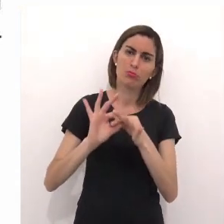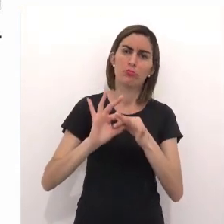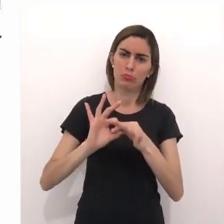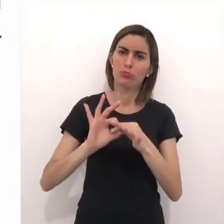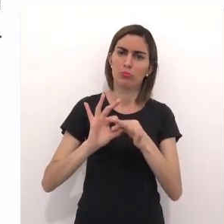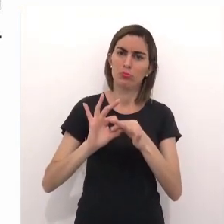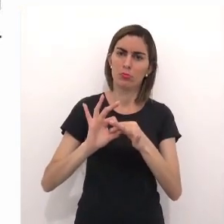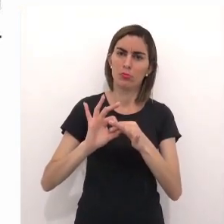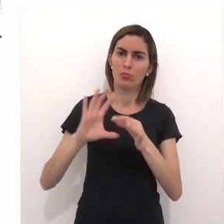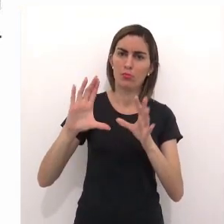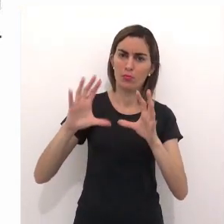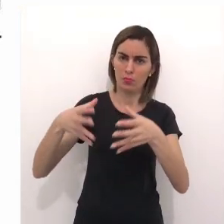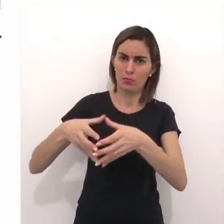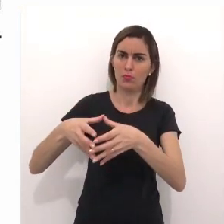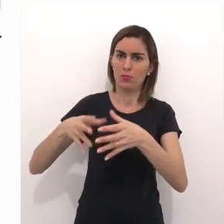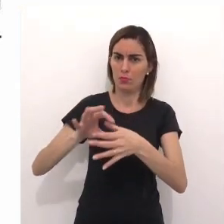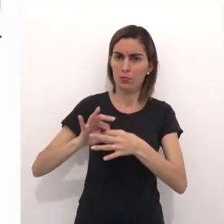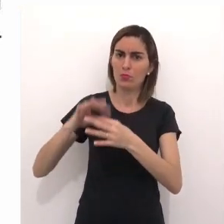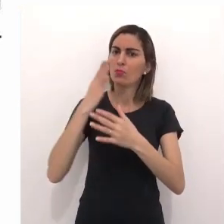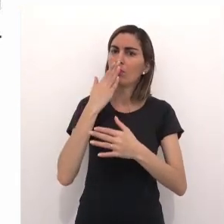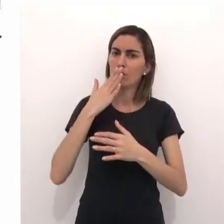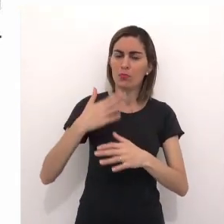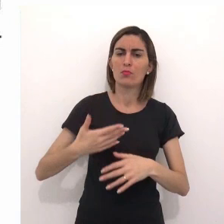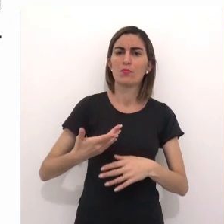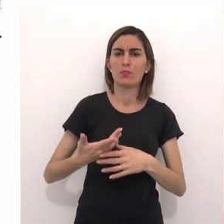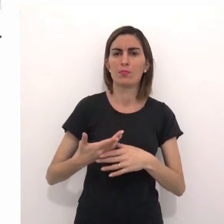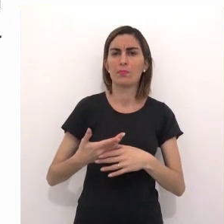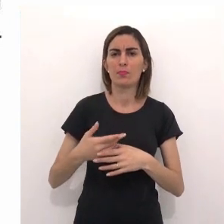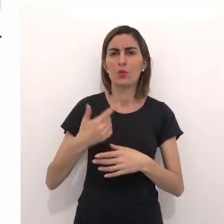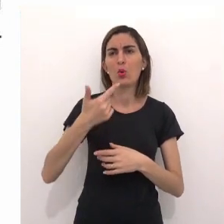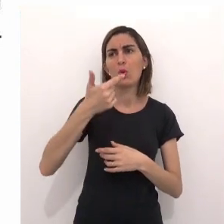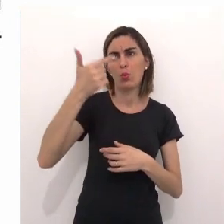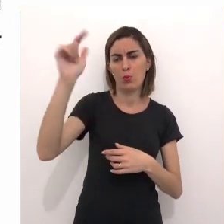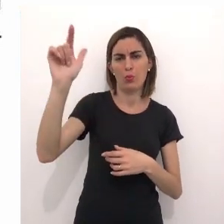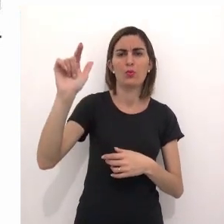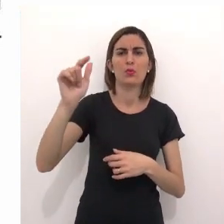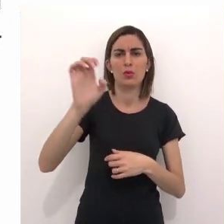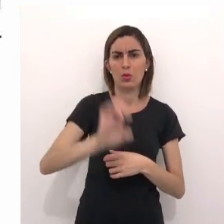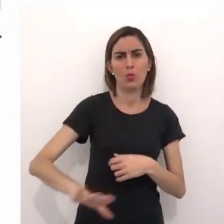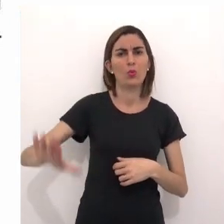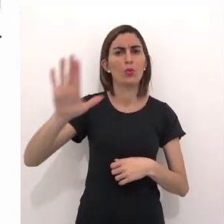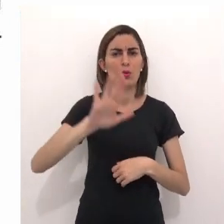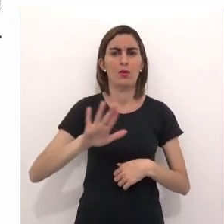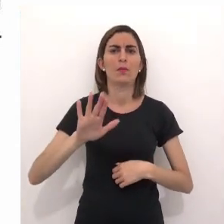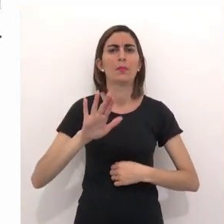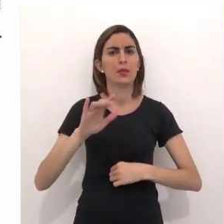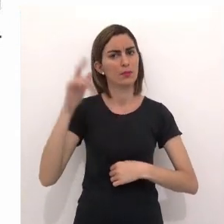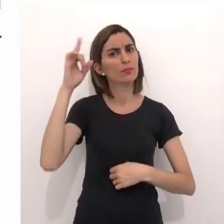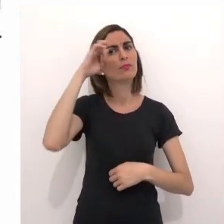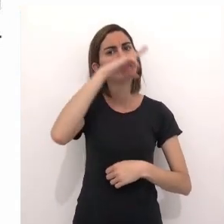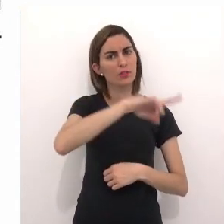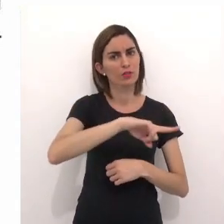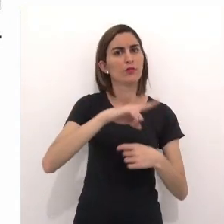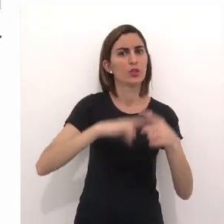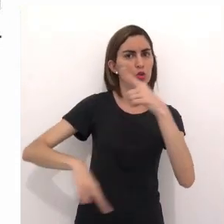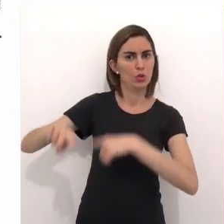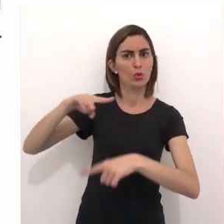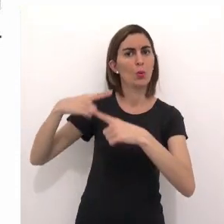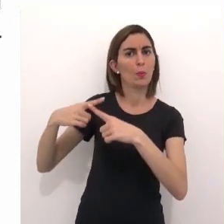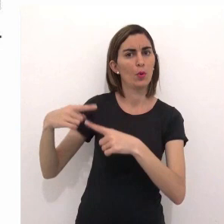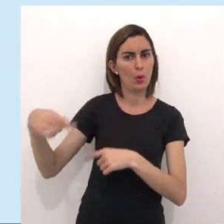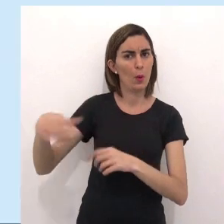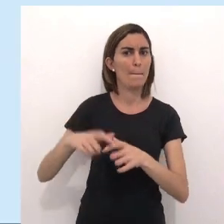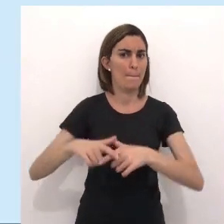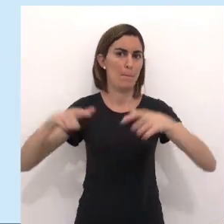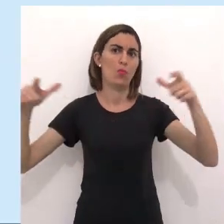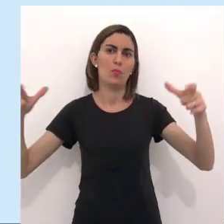forma de confederações, foi penoso para os europeus dominá-los. Primeiro porque eles eram o